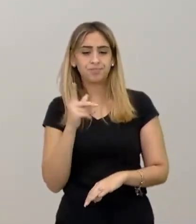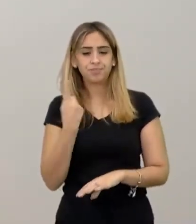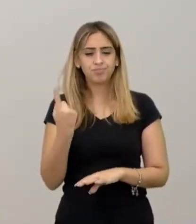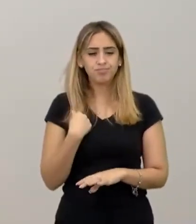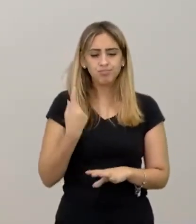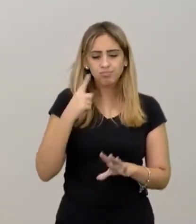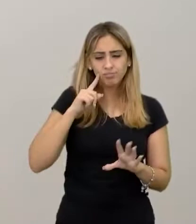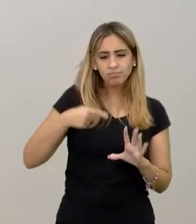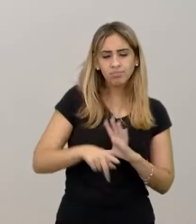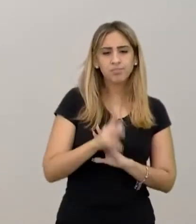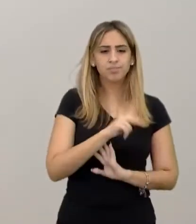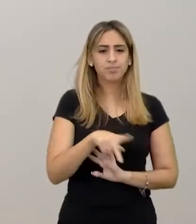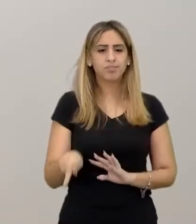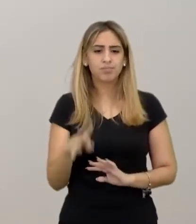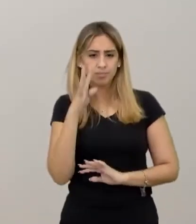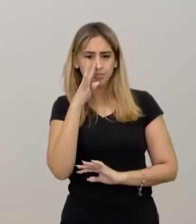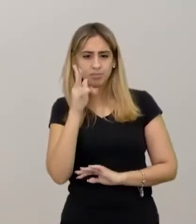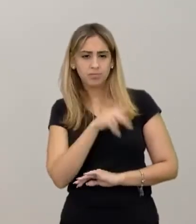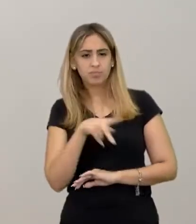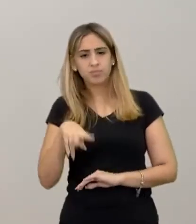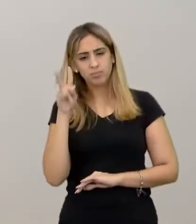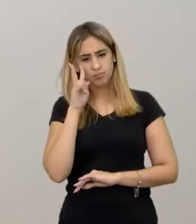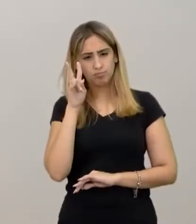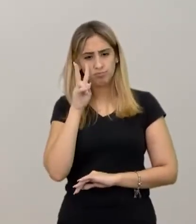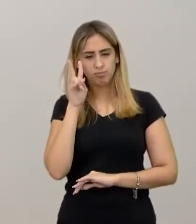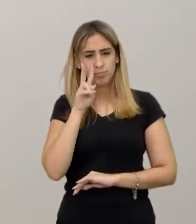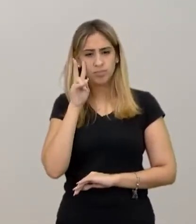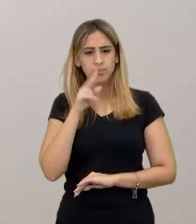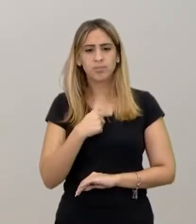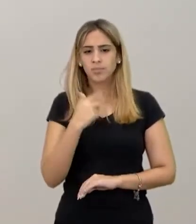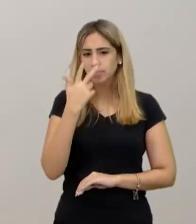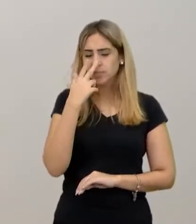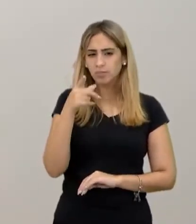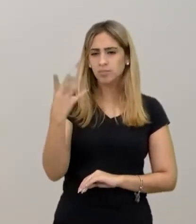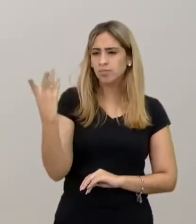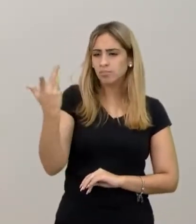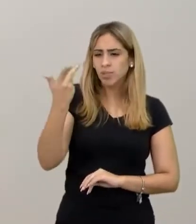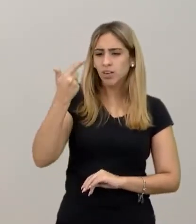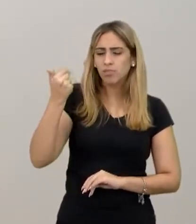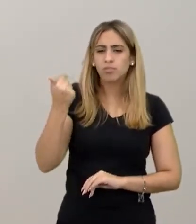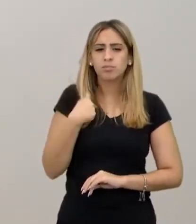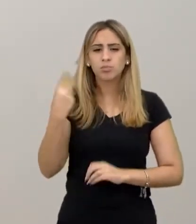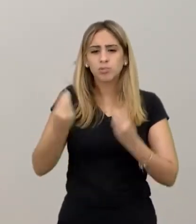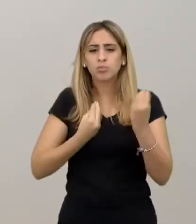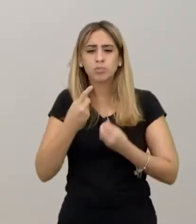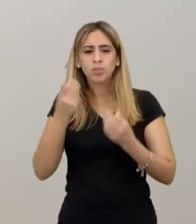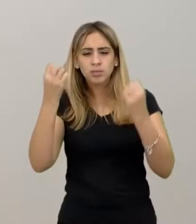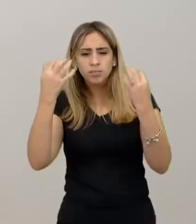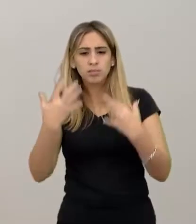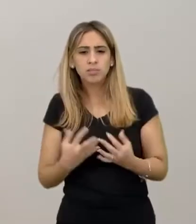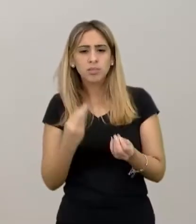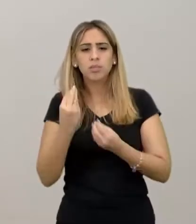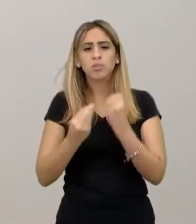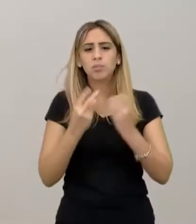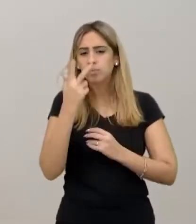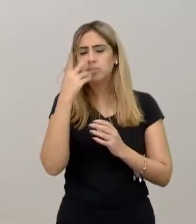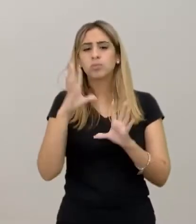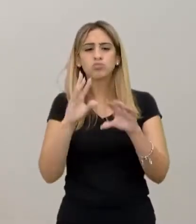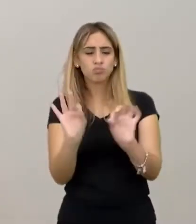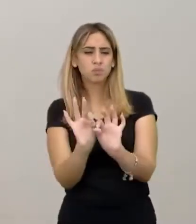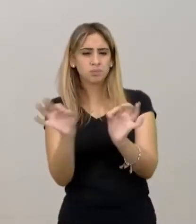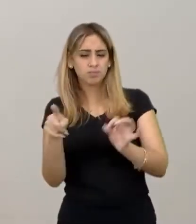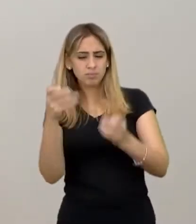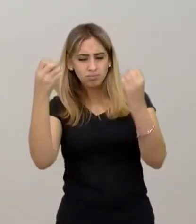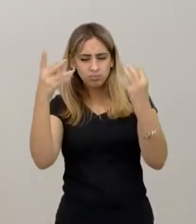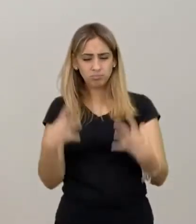profunda admiração por um professor de história. Eu achava assim, ele incrível, a forma como ele explicava e como parecia tudo tão simples